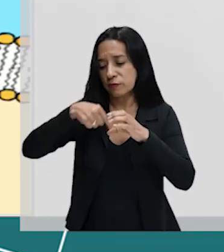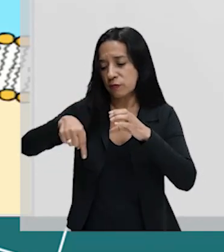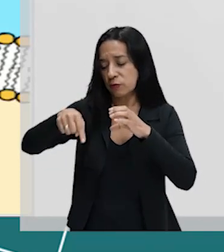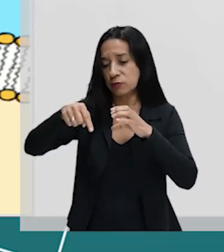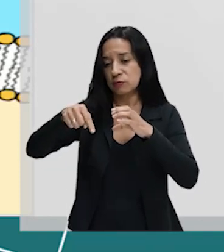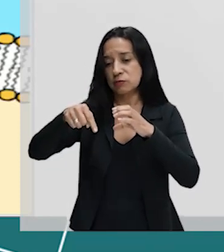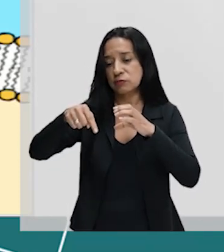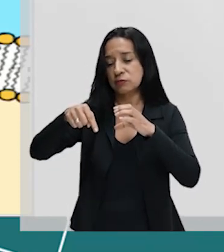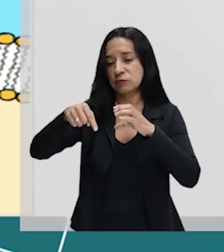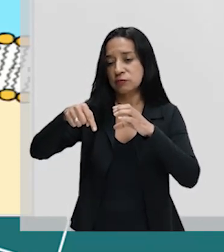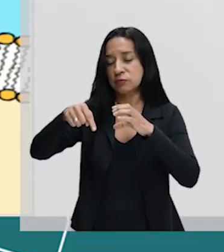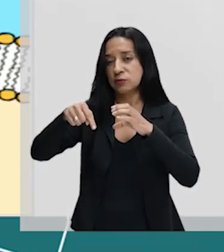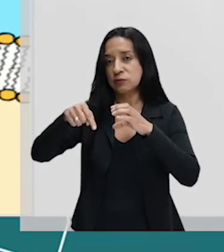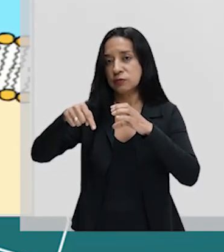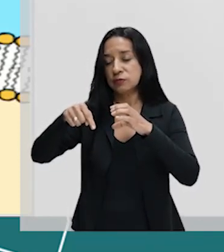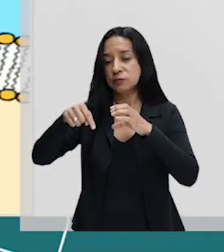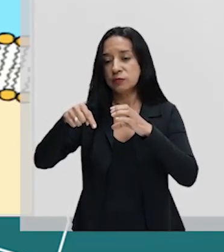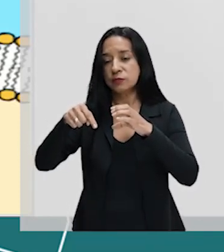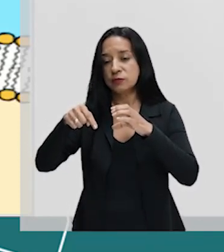dentro, né?